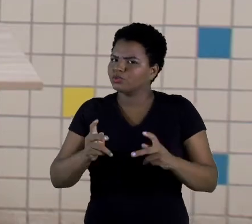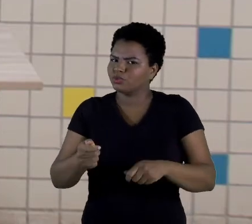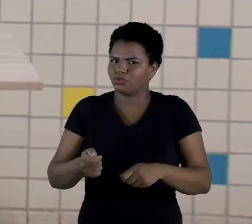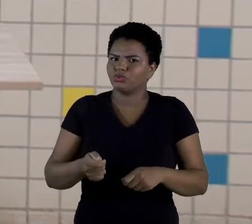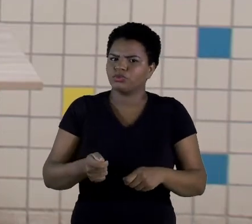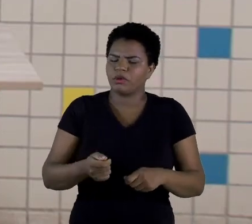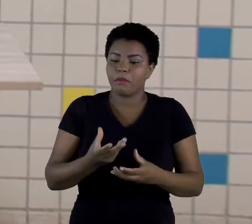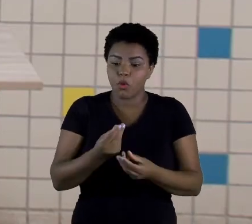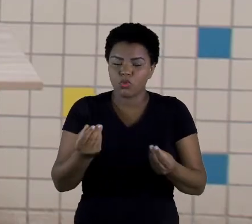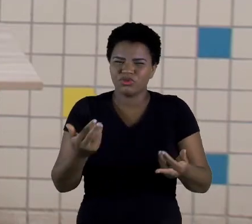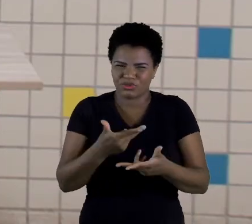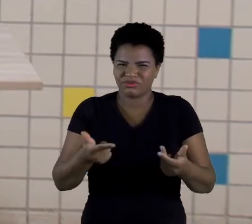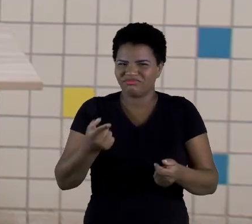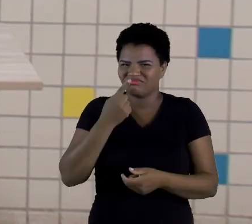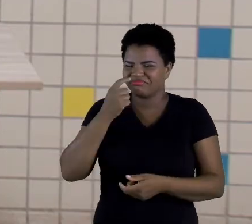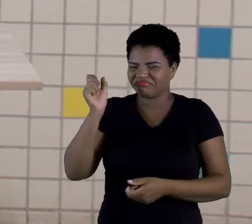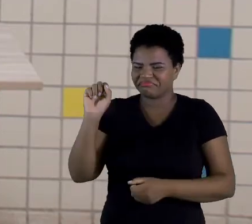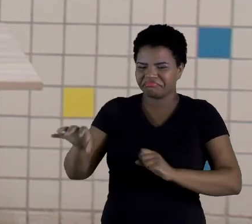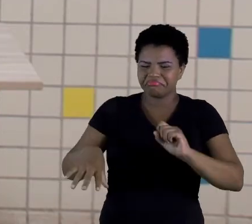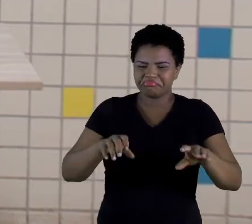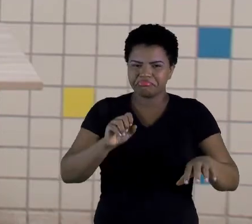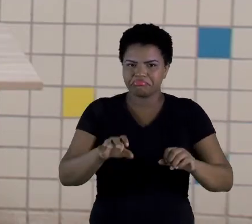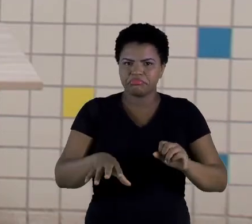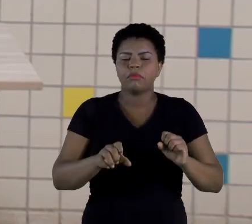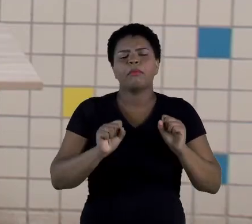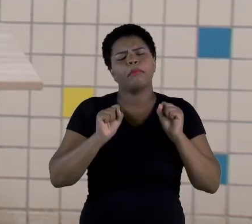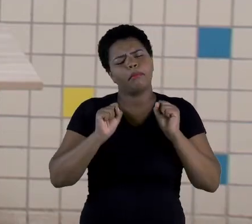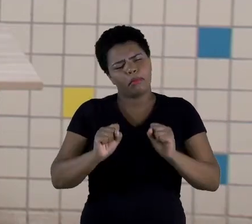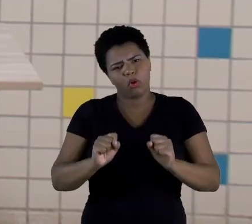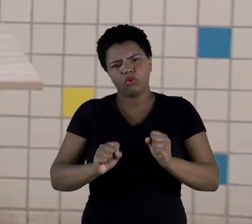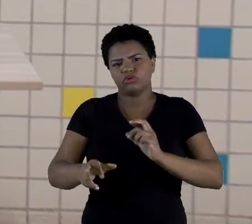gente joga fora pode ser reciclado.